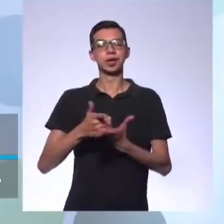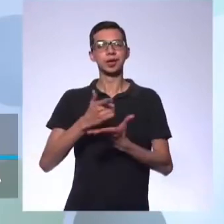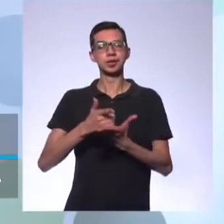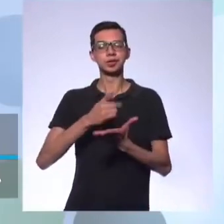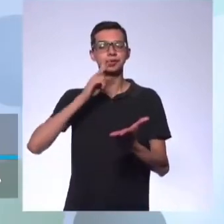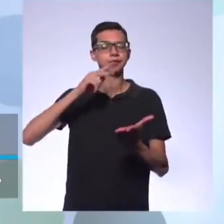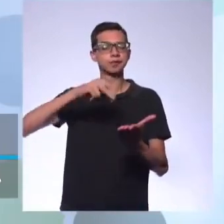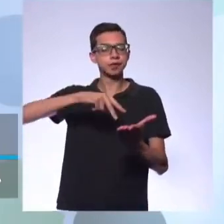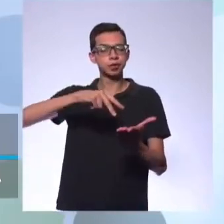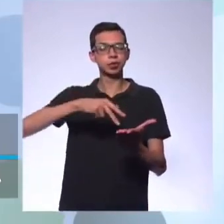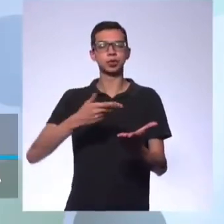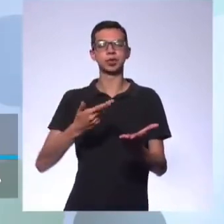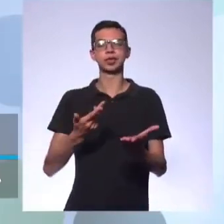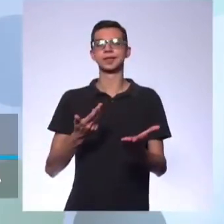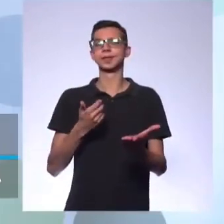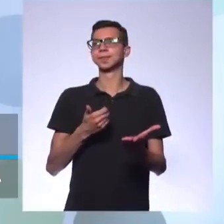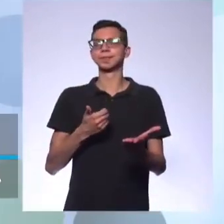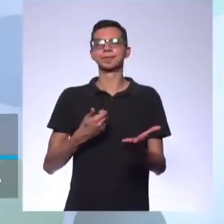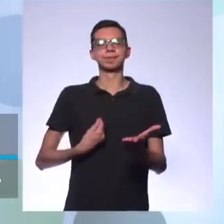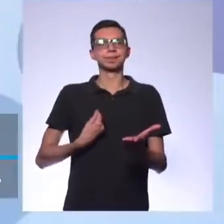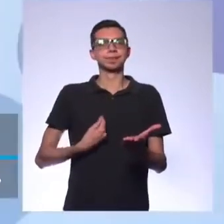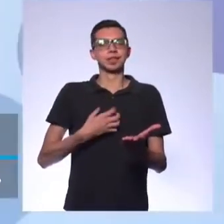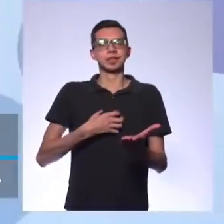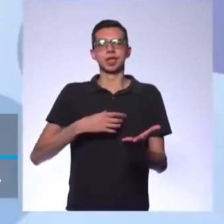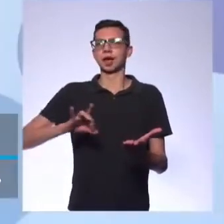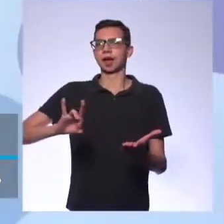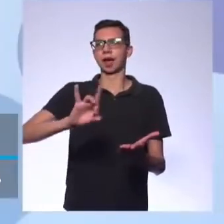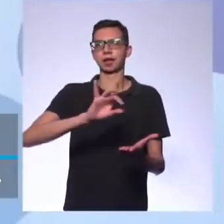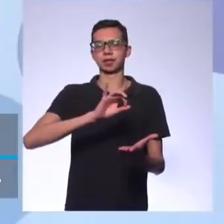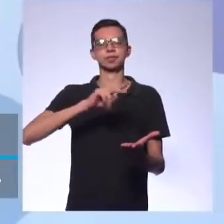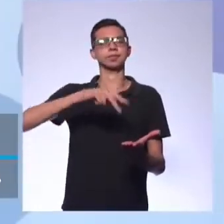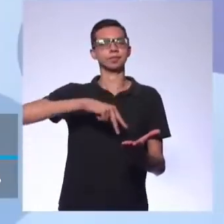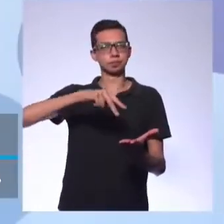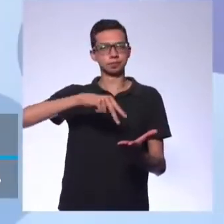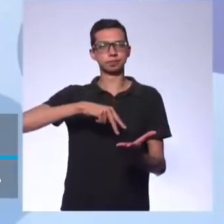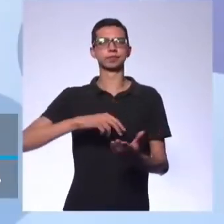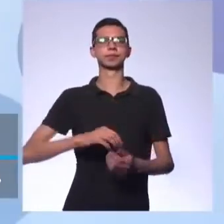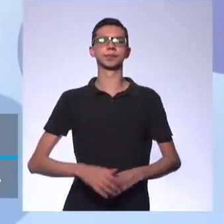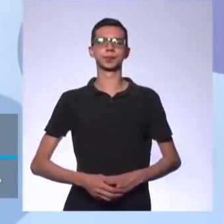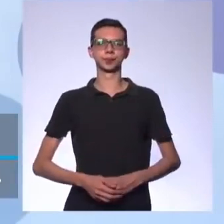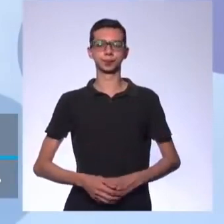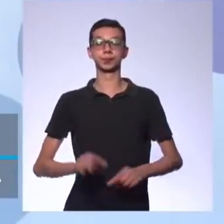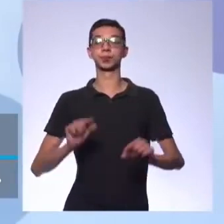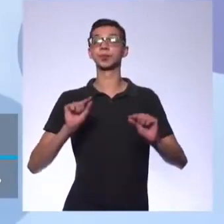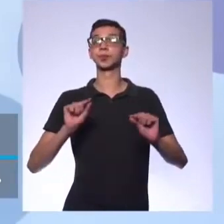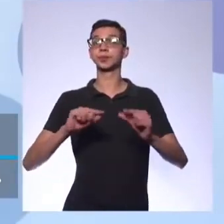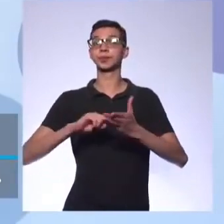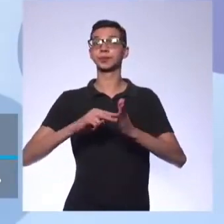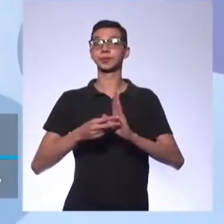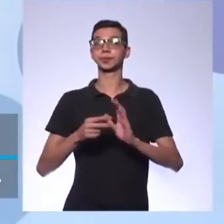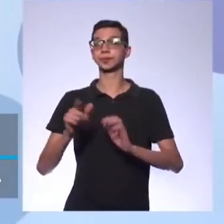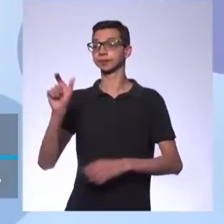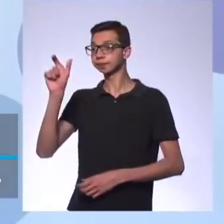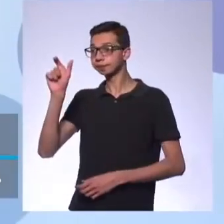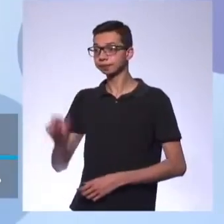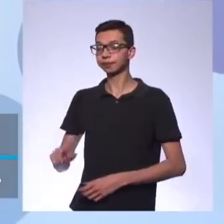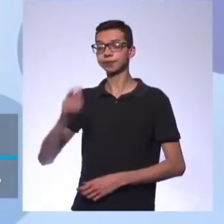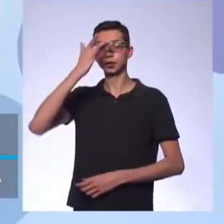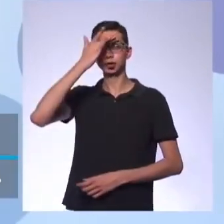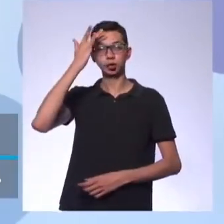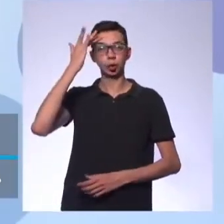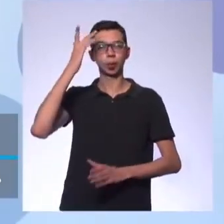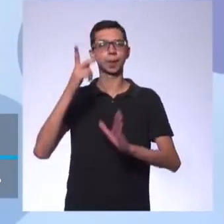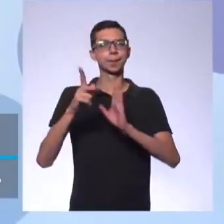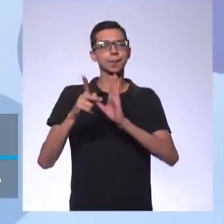Isso nos faz leitores. Vamos lá, então, para outra, né? O que significa ser personagem principal do texto e do contexto? A Cecília, ela fala